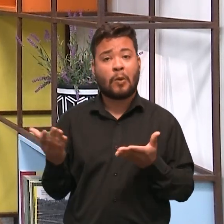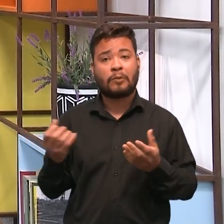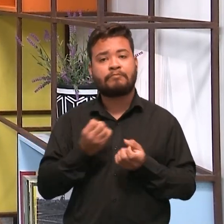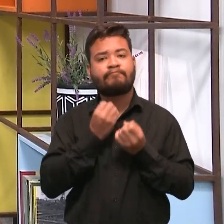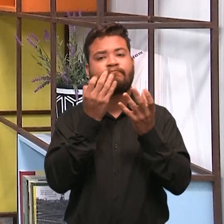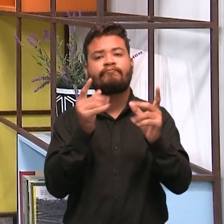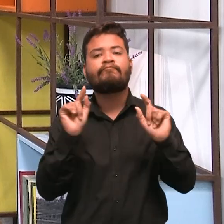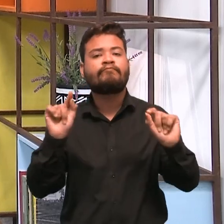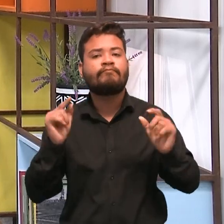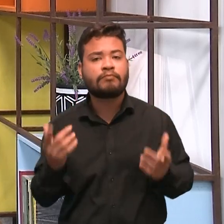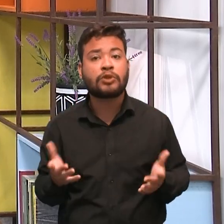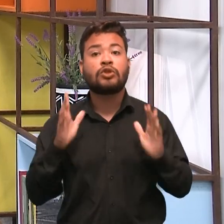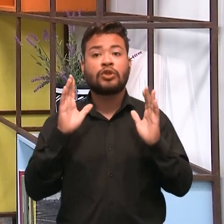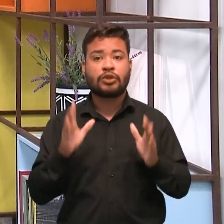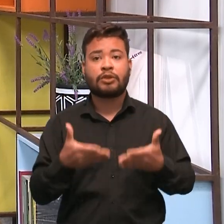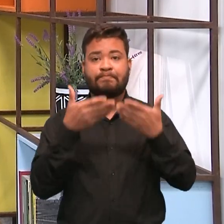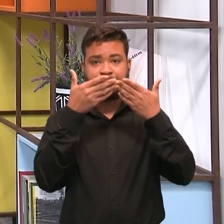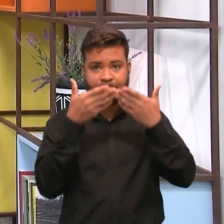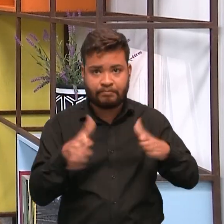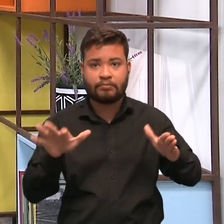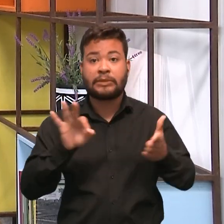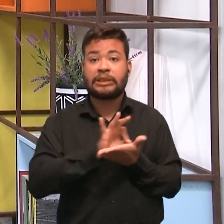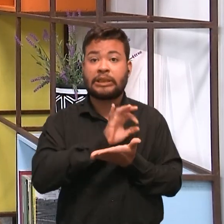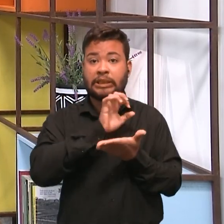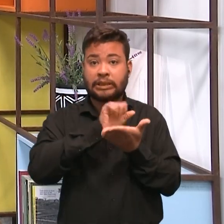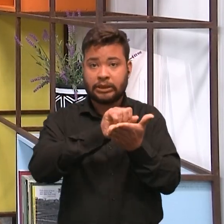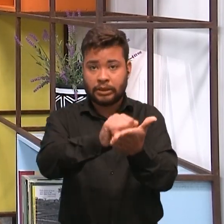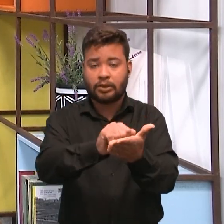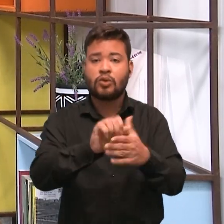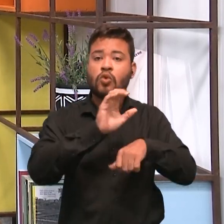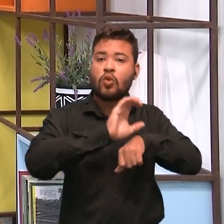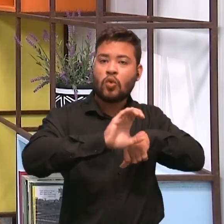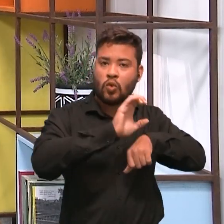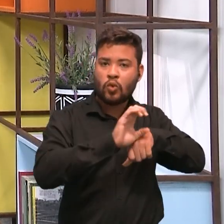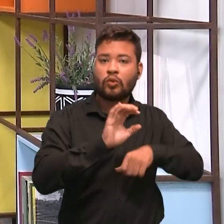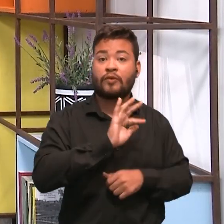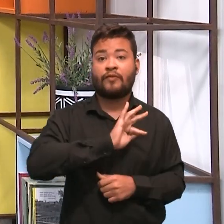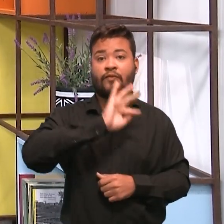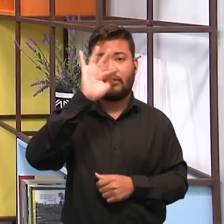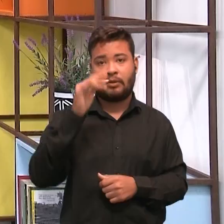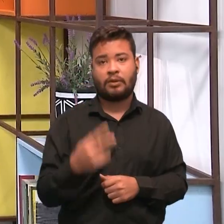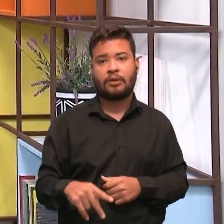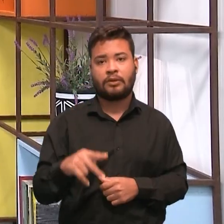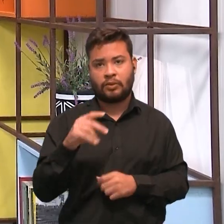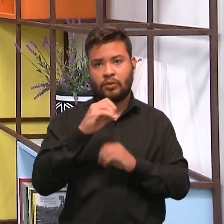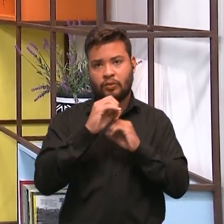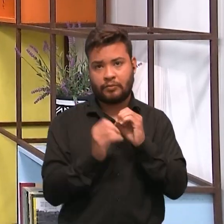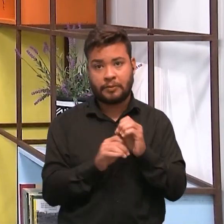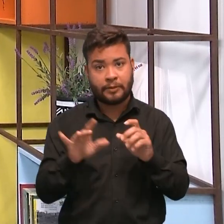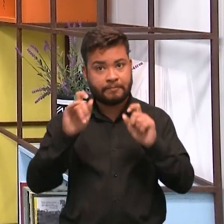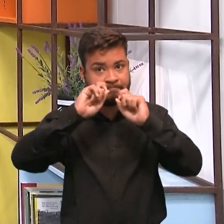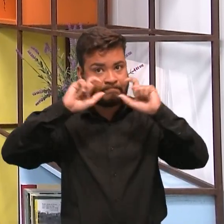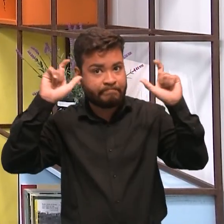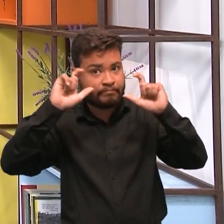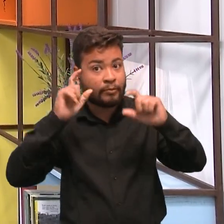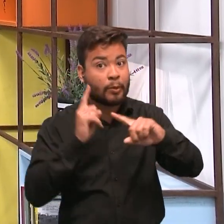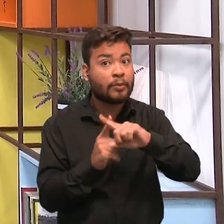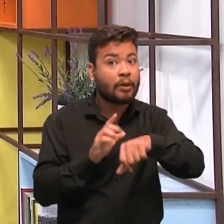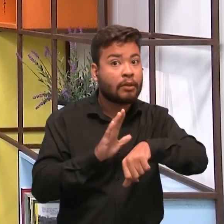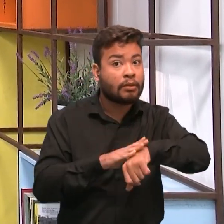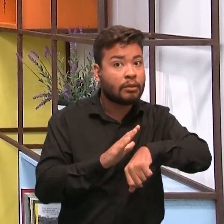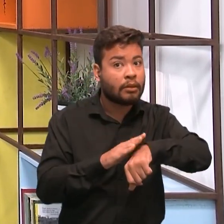pesquisa, feita já há aproximadamente 6 anos, ela foi uma